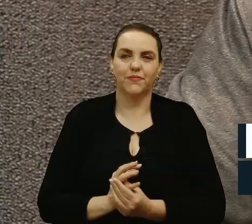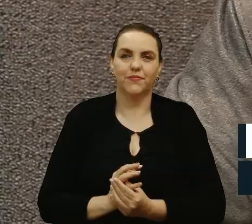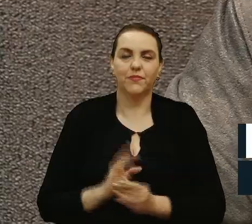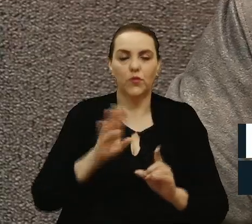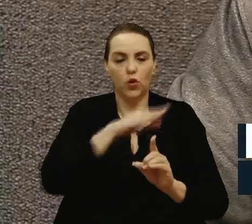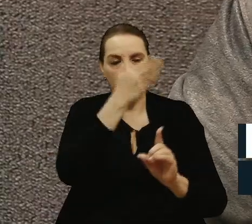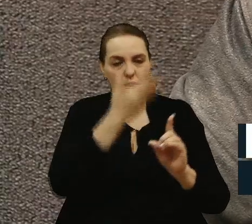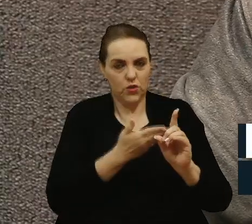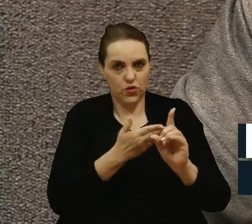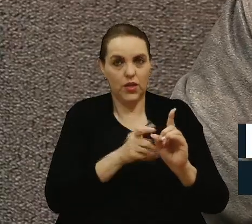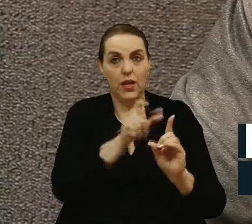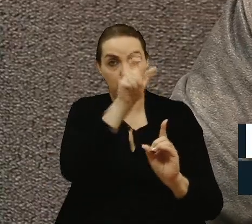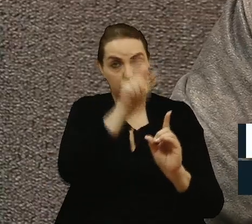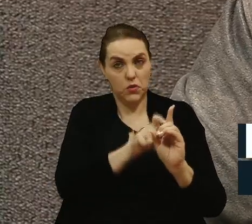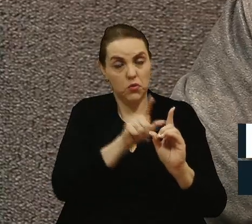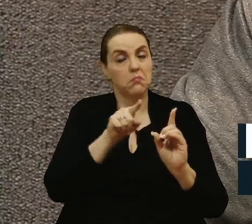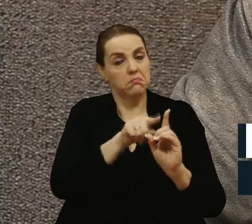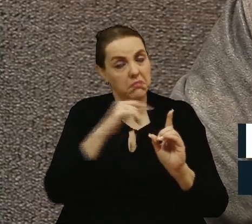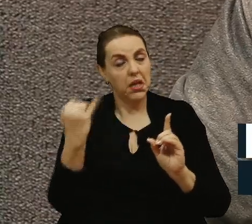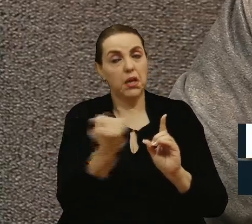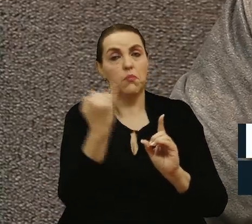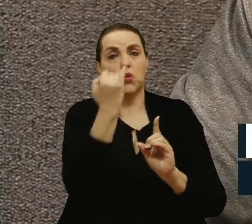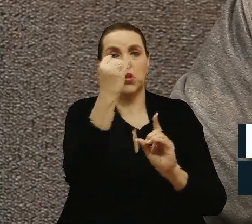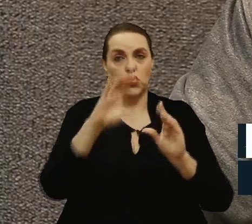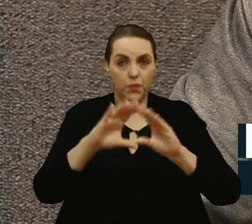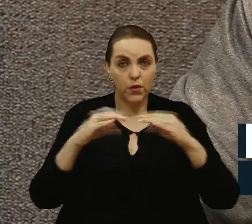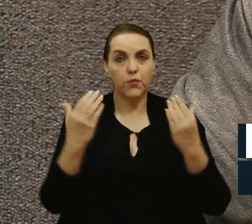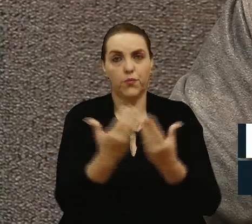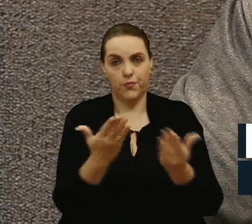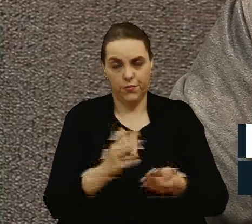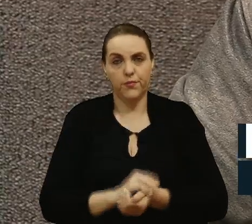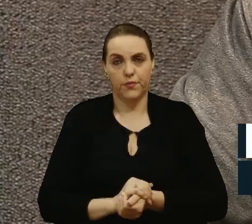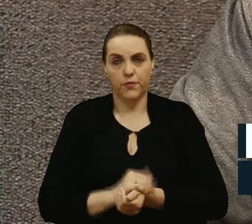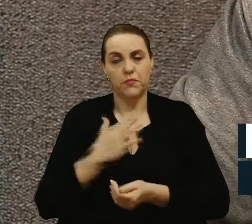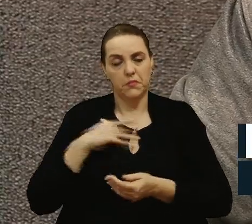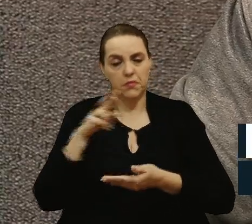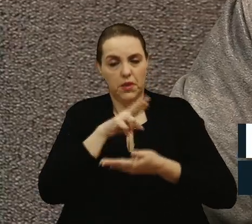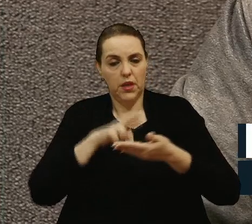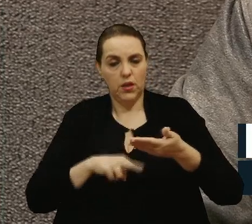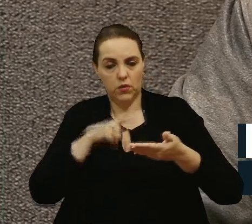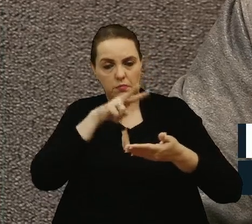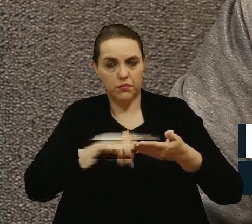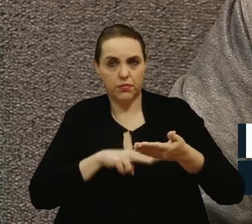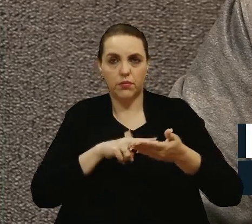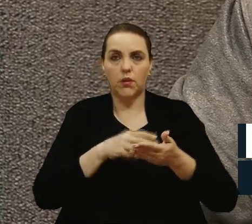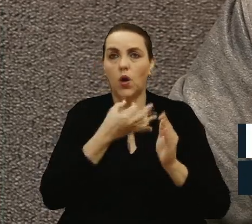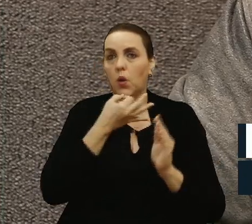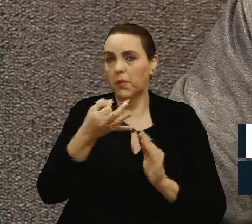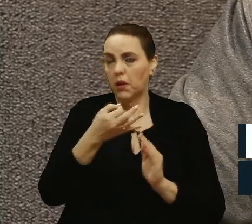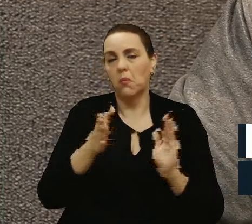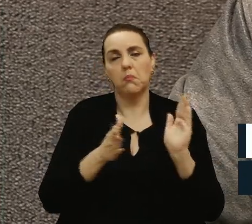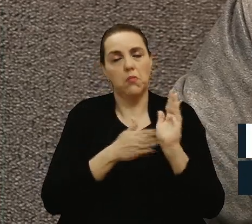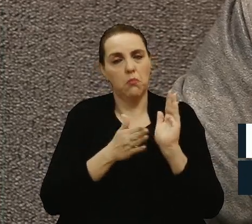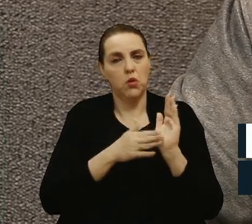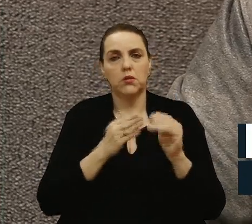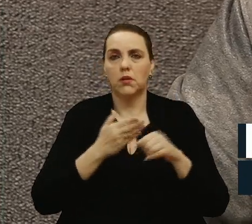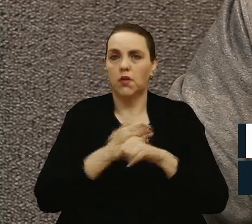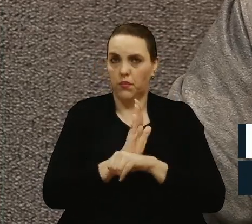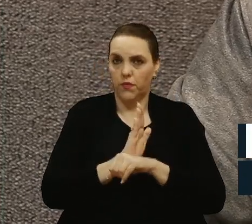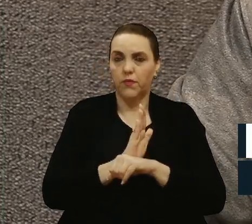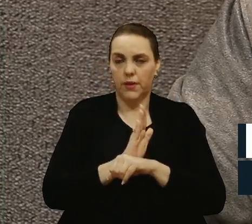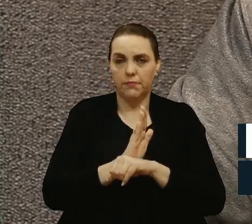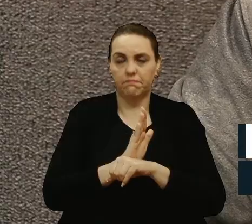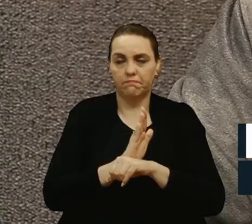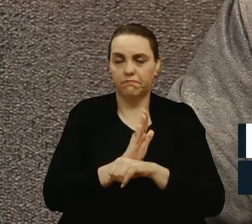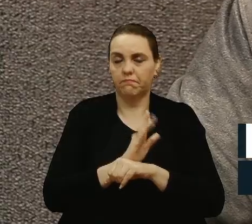homenageia cidadão com relevância à comunidade. Este relator opina pela aprovação da propositura em tela,